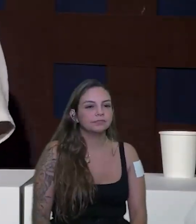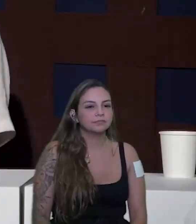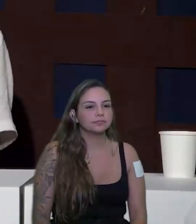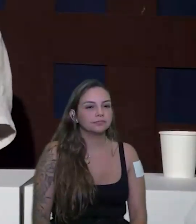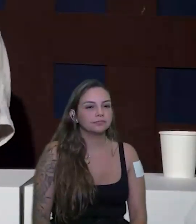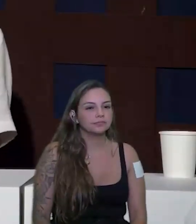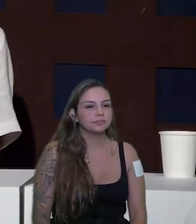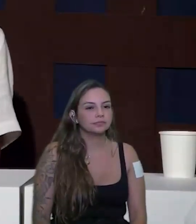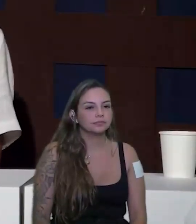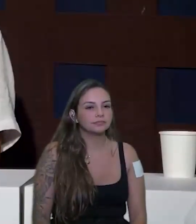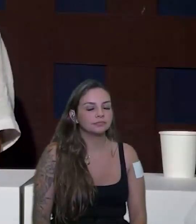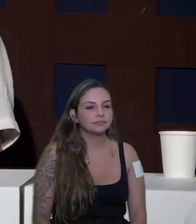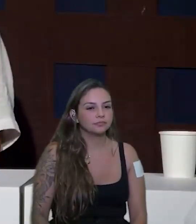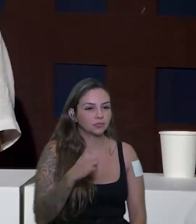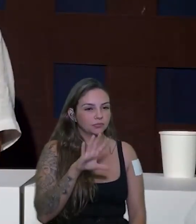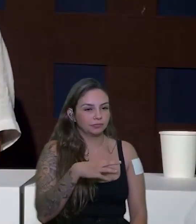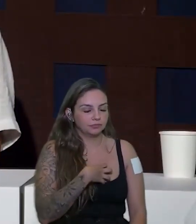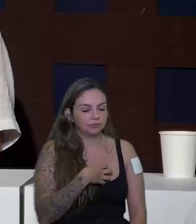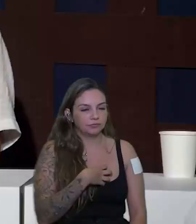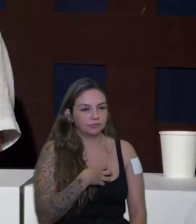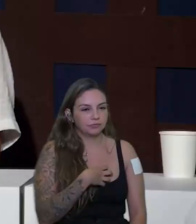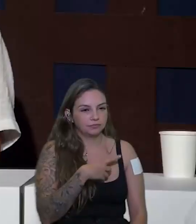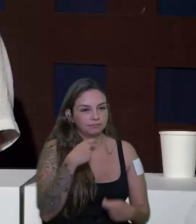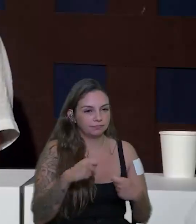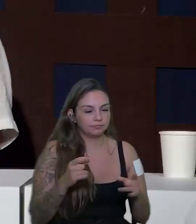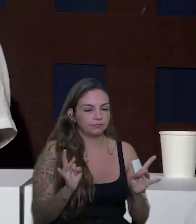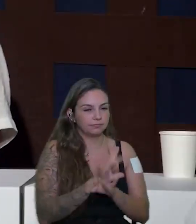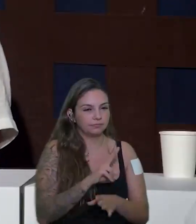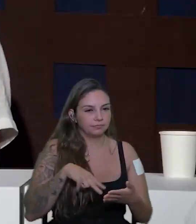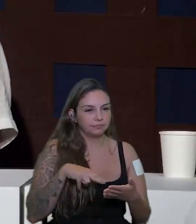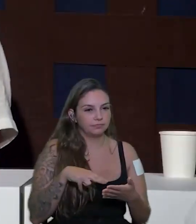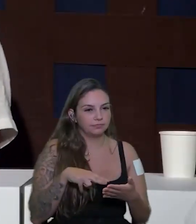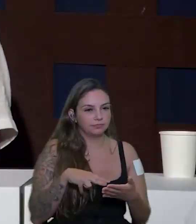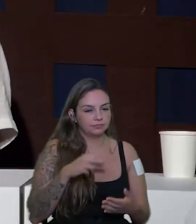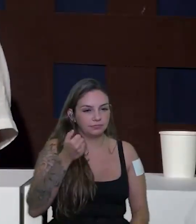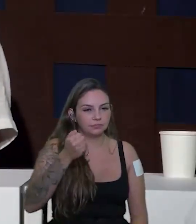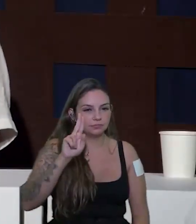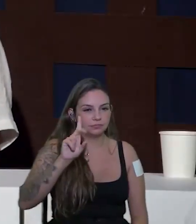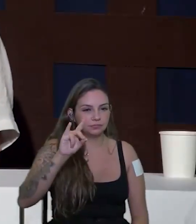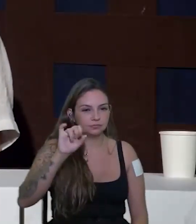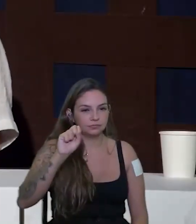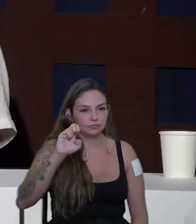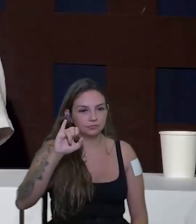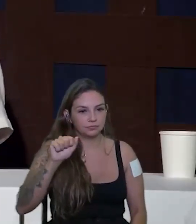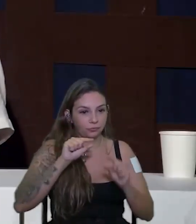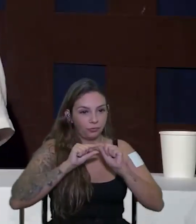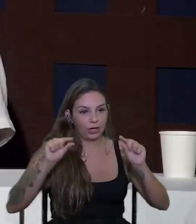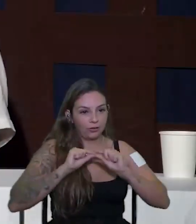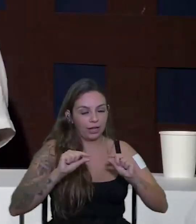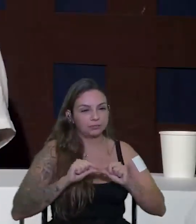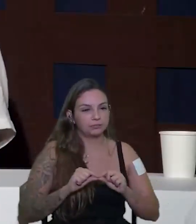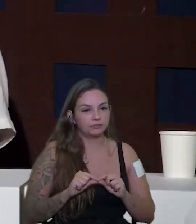só para terminar, tem uma cena em que ele precisa terminar de ler a Odisseia em versos